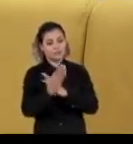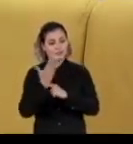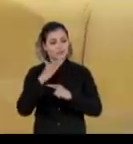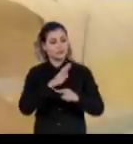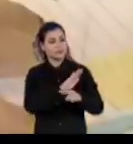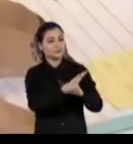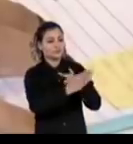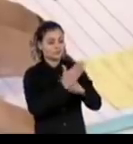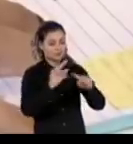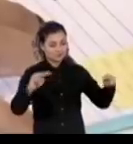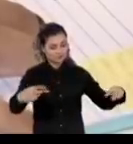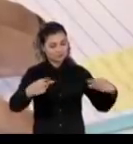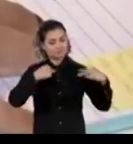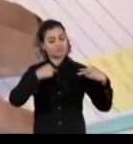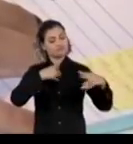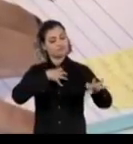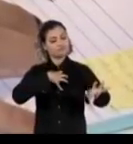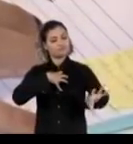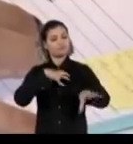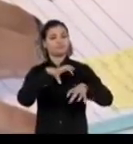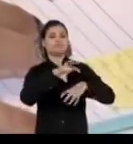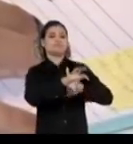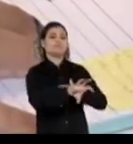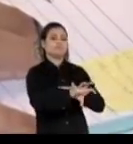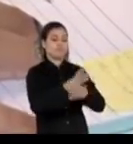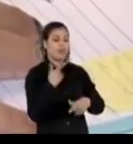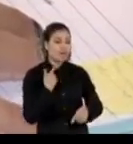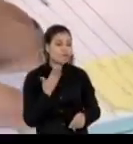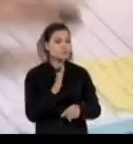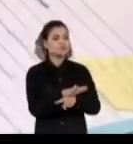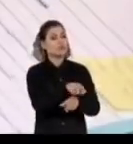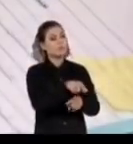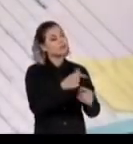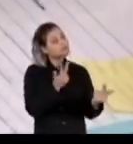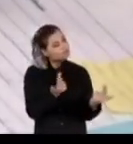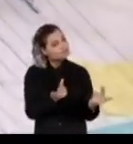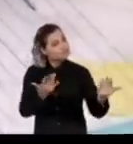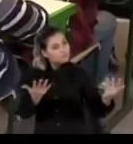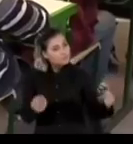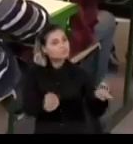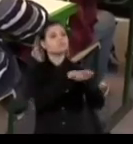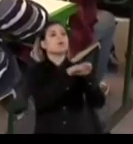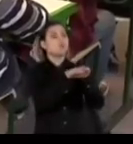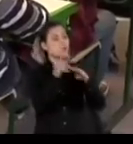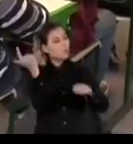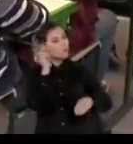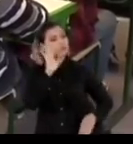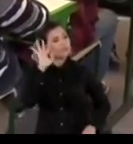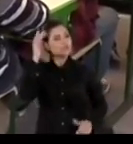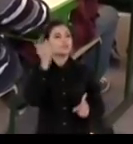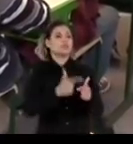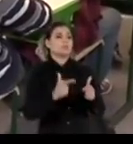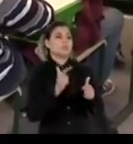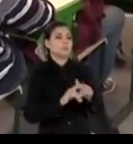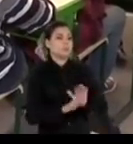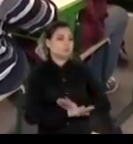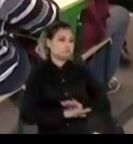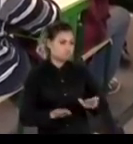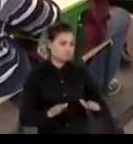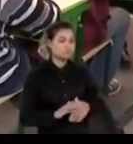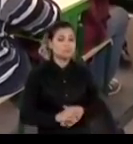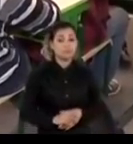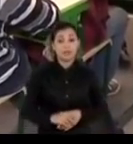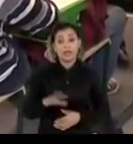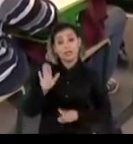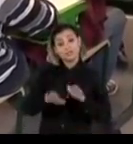de olhar para o outro, de contribuir para que ele possa ser assertivo, para que ele possa resolver seus problemas. Muitas vezes um